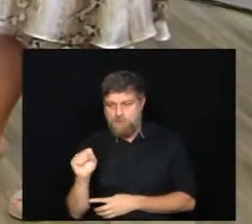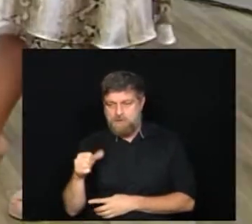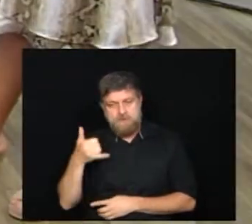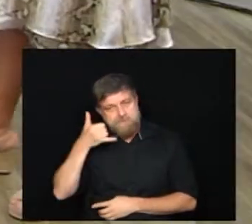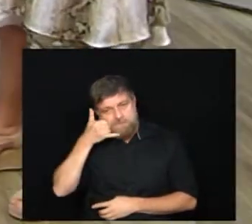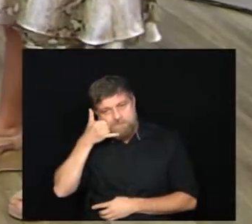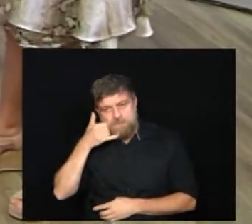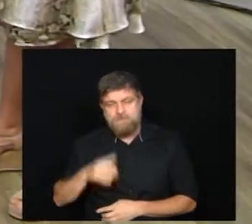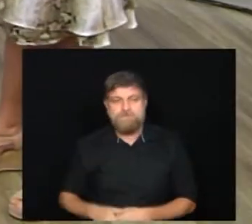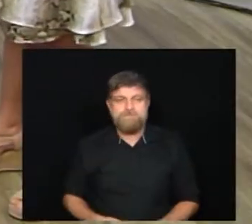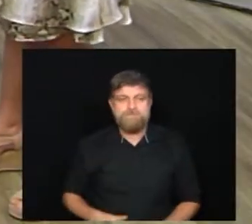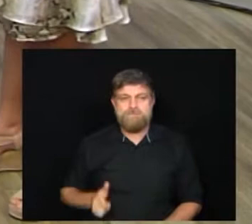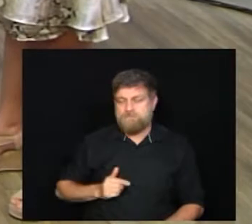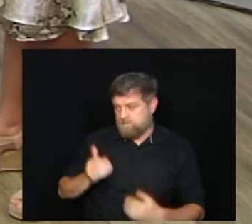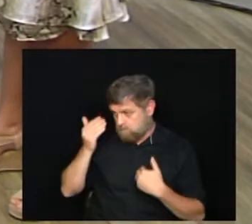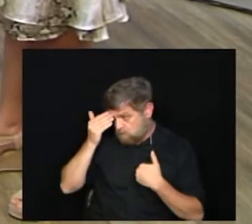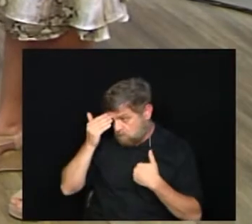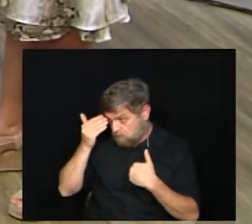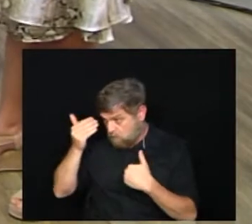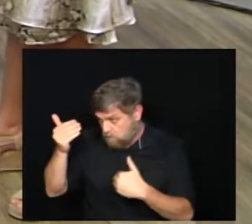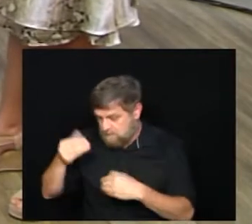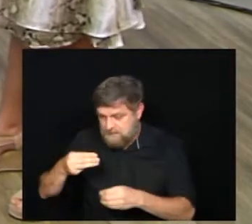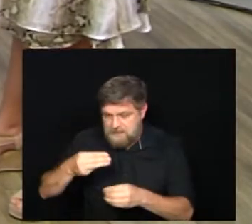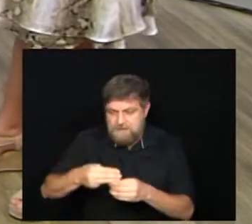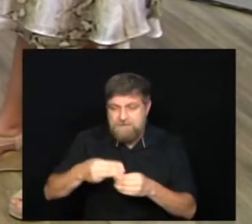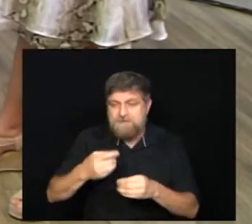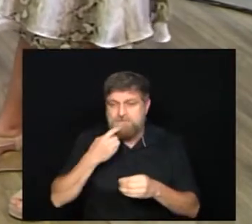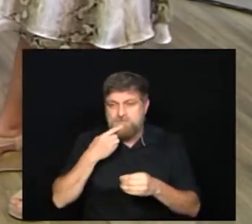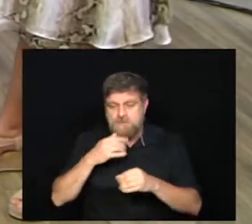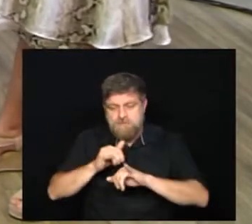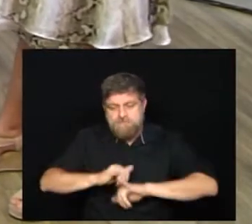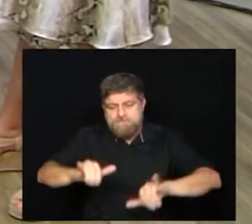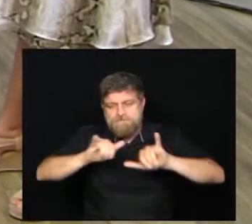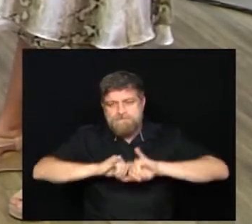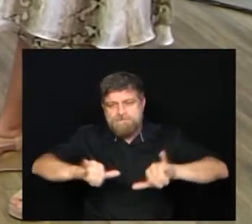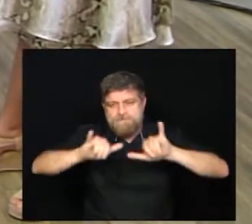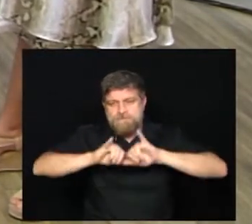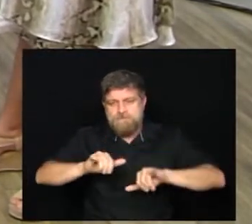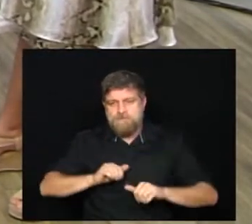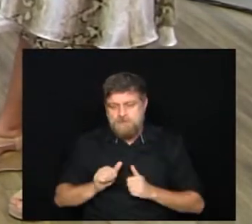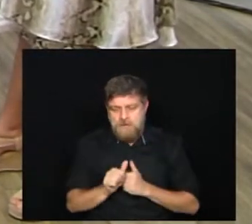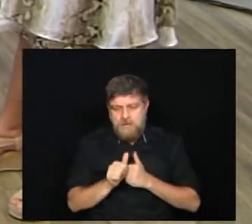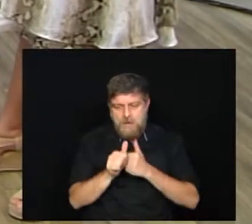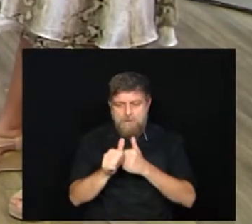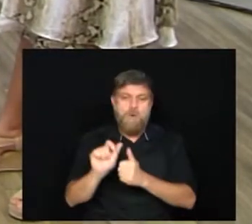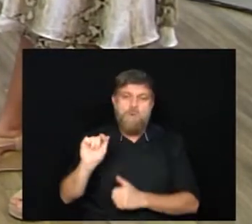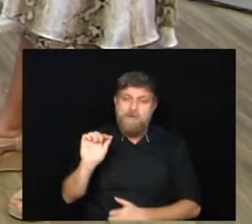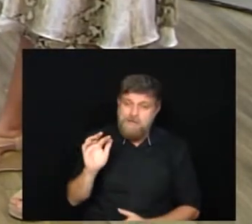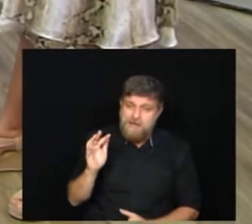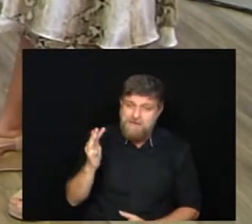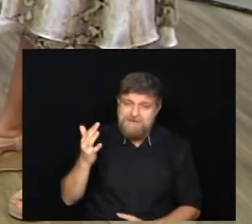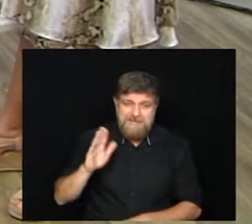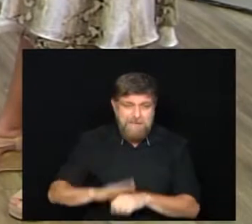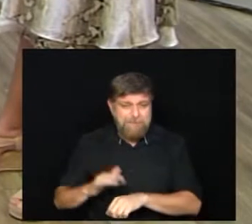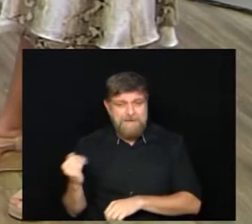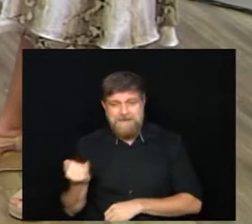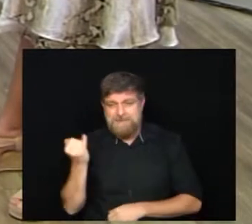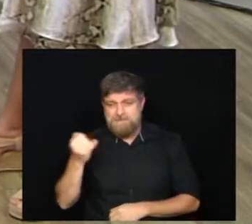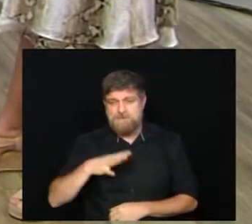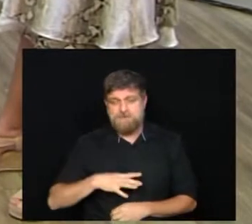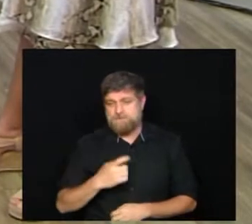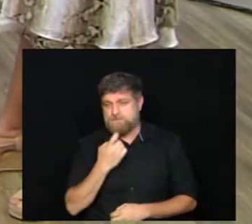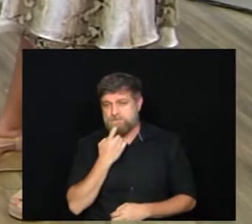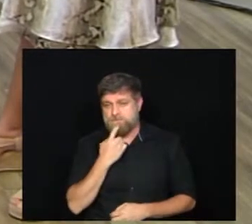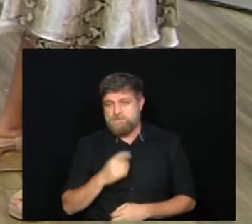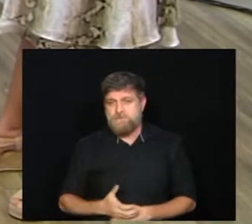Abreu, muito obrigado pelas notícias da metrópole de Campinas, fazendo todo este acompanhamento do que acontece de mais importante na cidade de